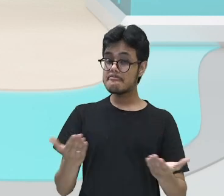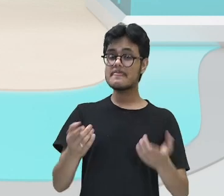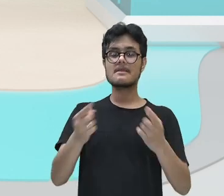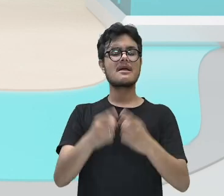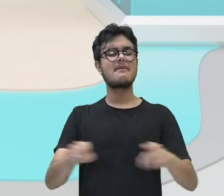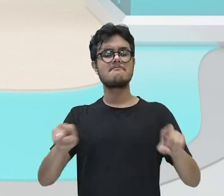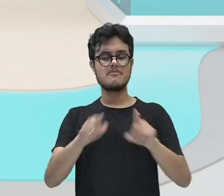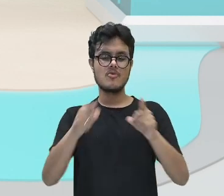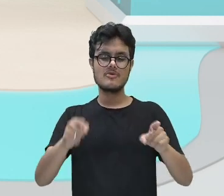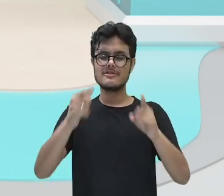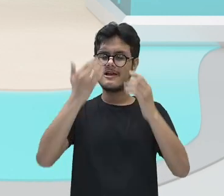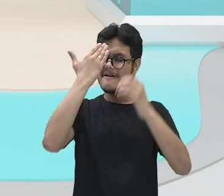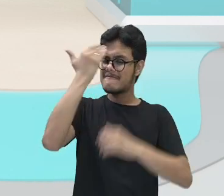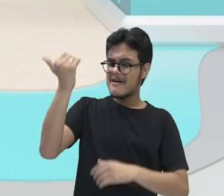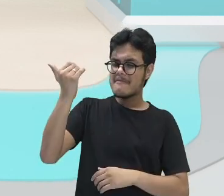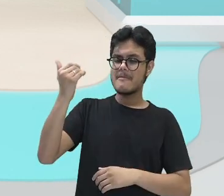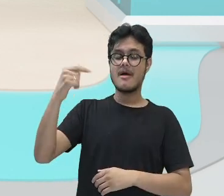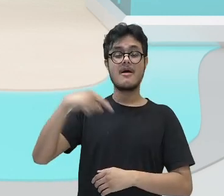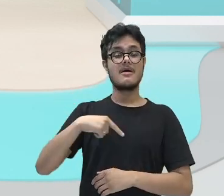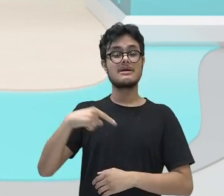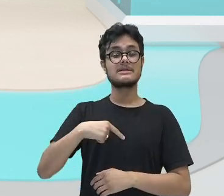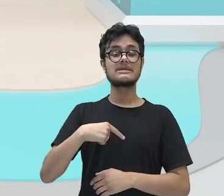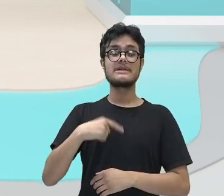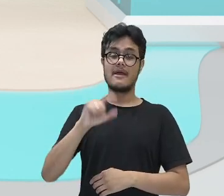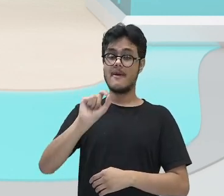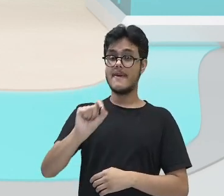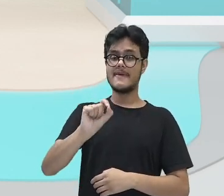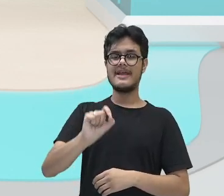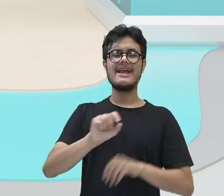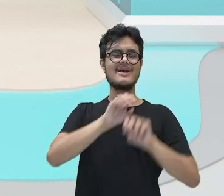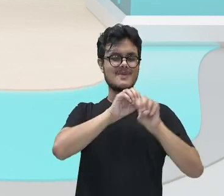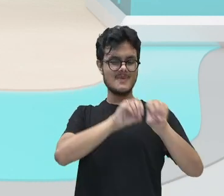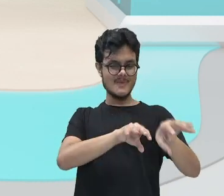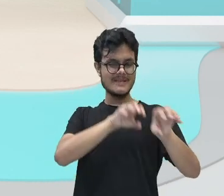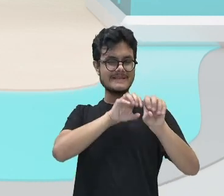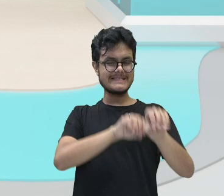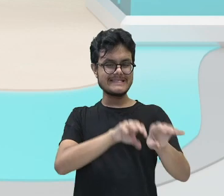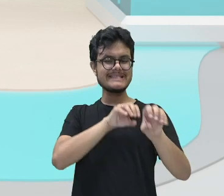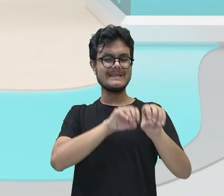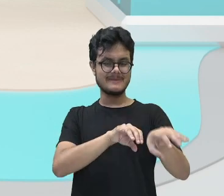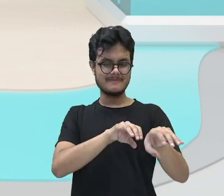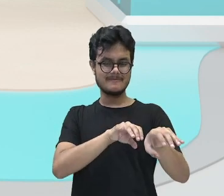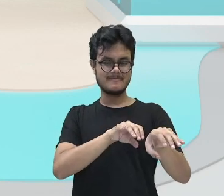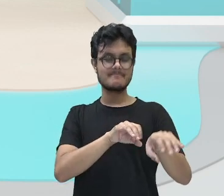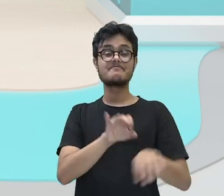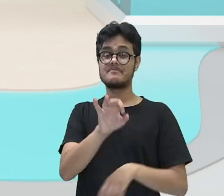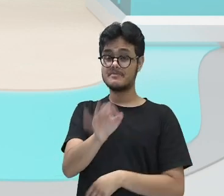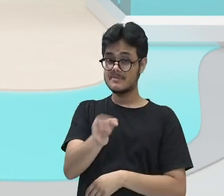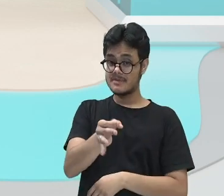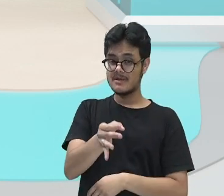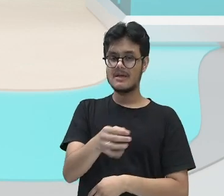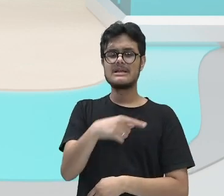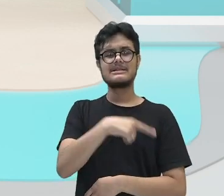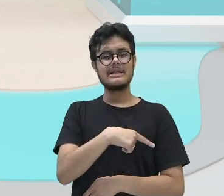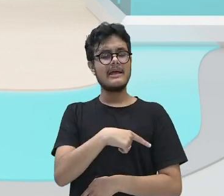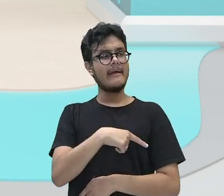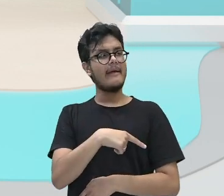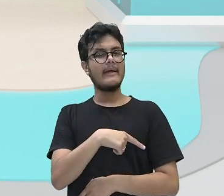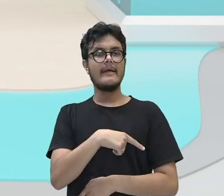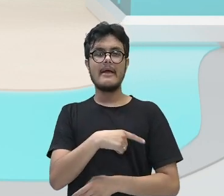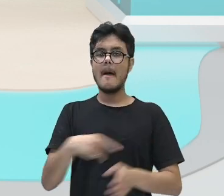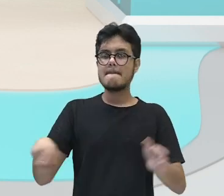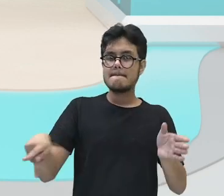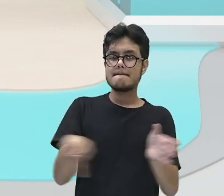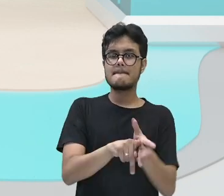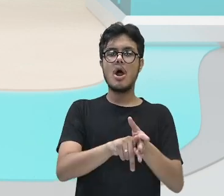mundo contemporâneo. Então, as músicas folclóricas, elas vão ser transmitidas através da oralidade, certo?